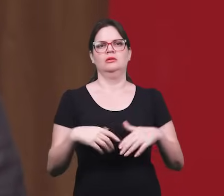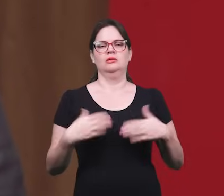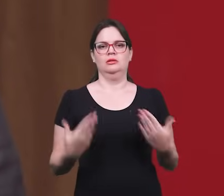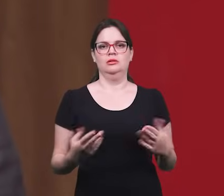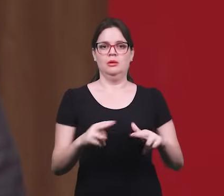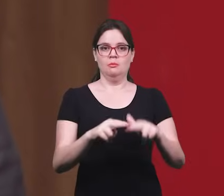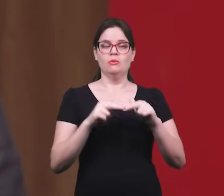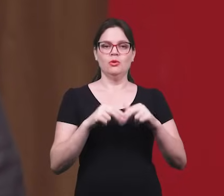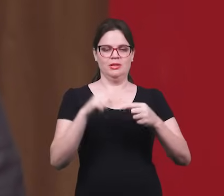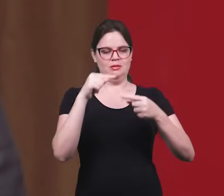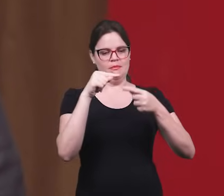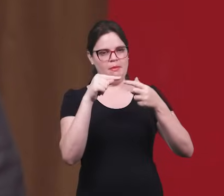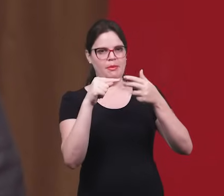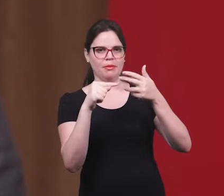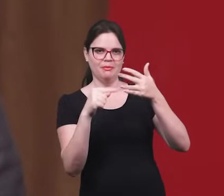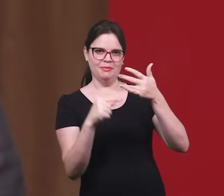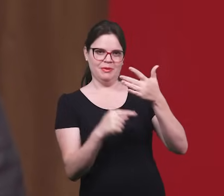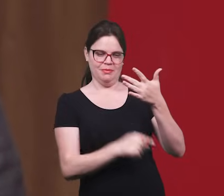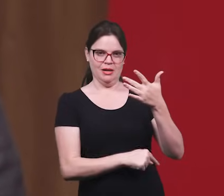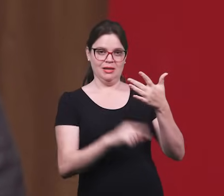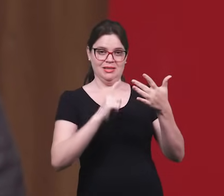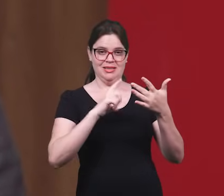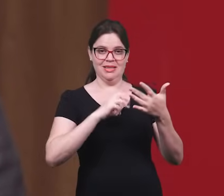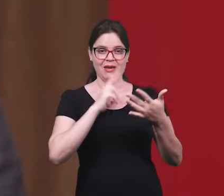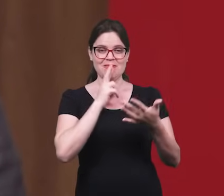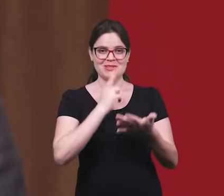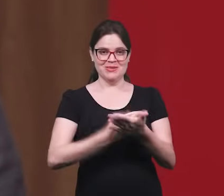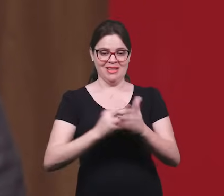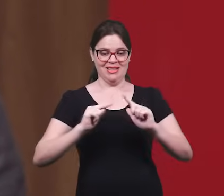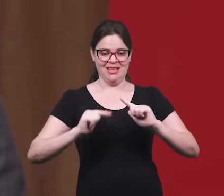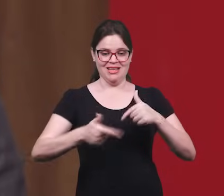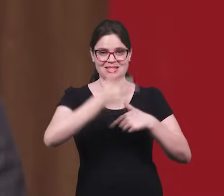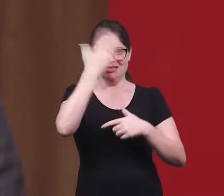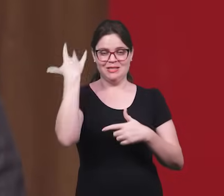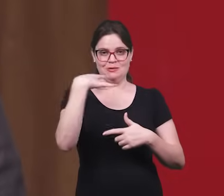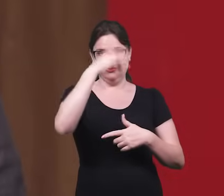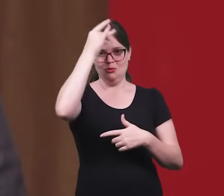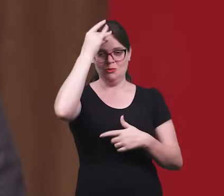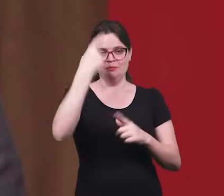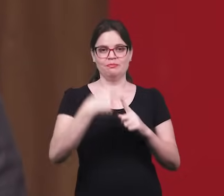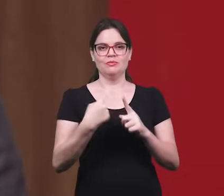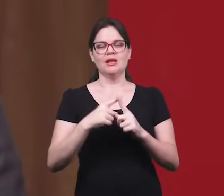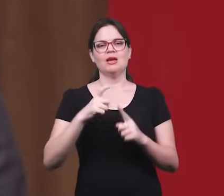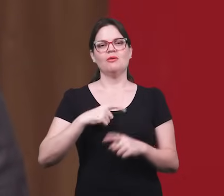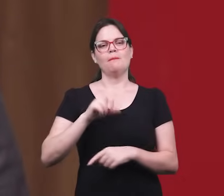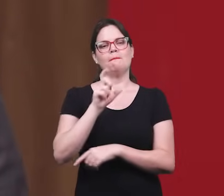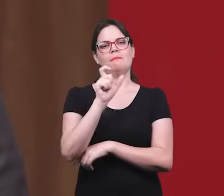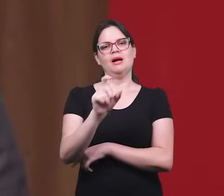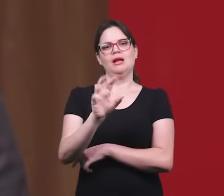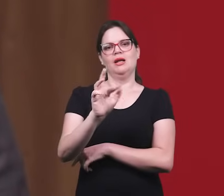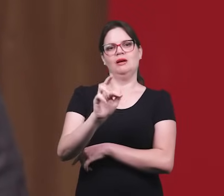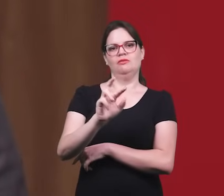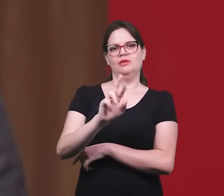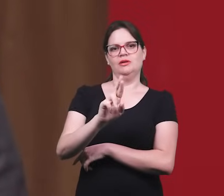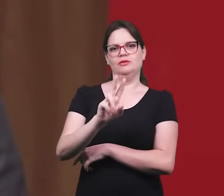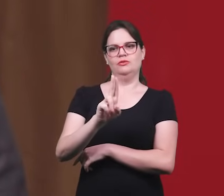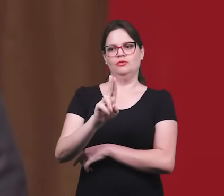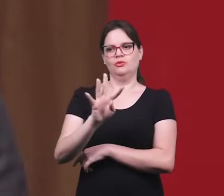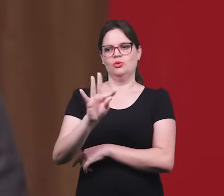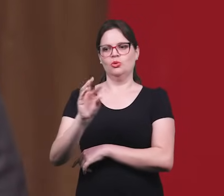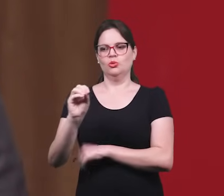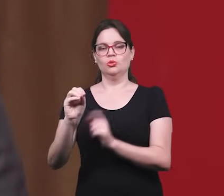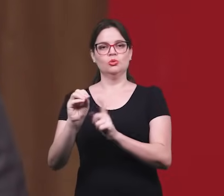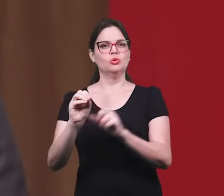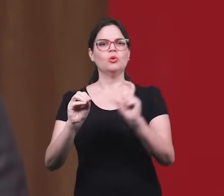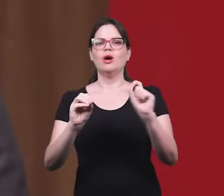nessa lista aqui de características do fruto do espírito que é um fruto que o pastor Alexandre mencionou no início aqui do